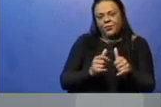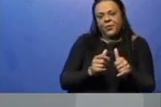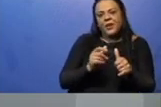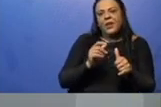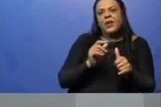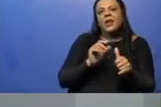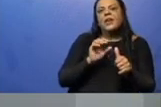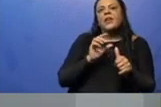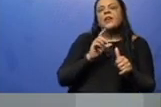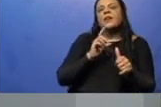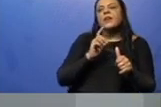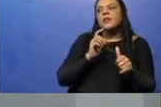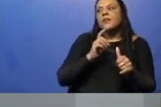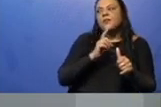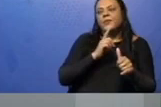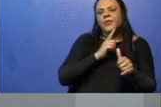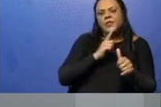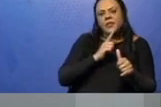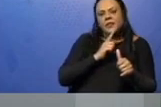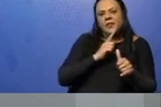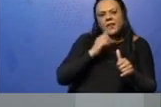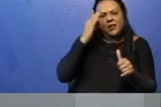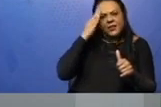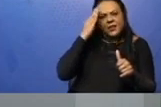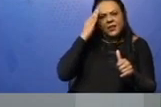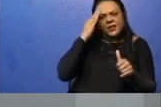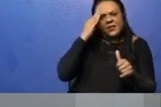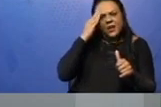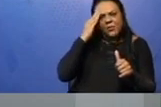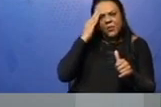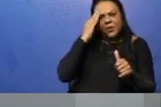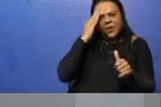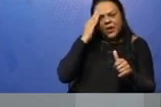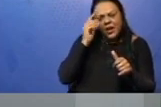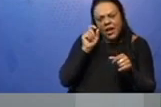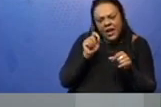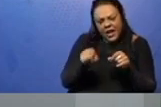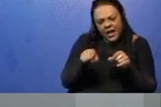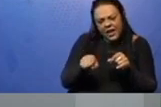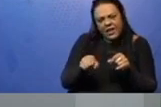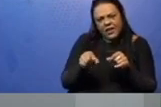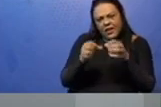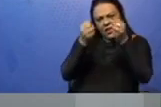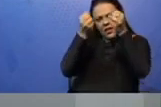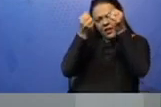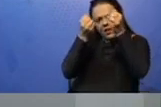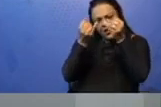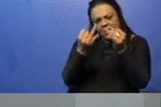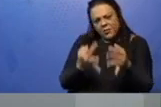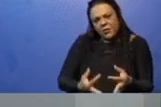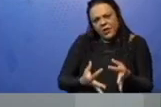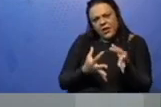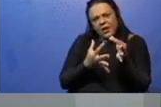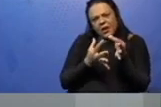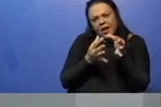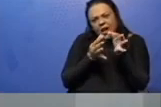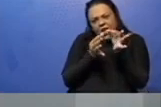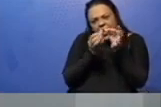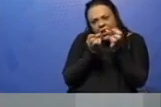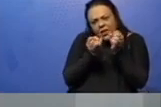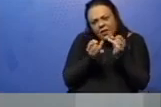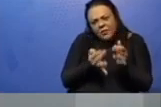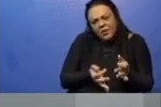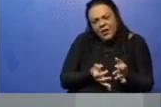saber justamente que ele vai me contar detalhes que, se fosse uma pessoa, um narrador personagem,